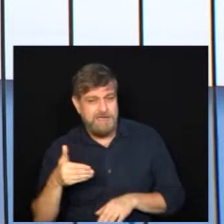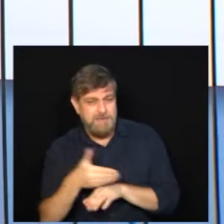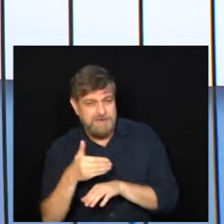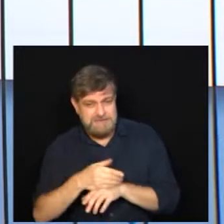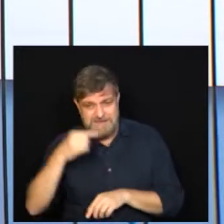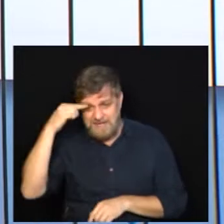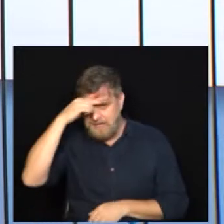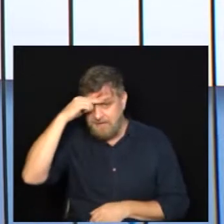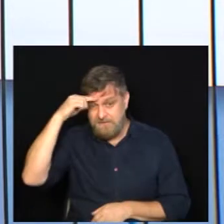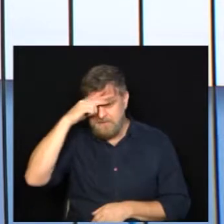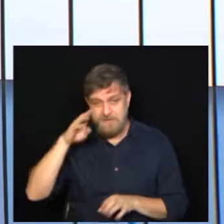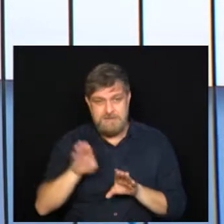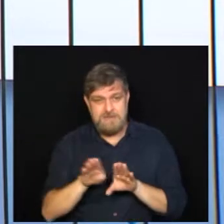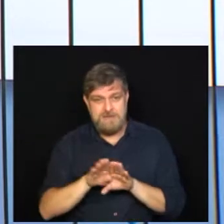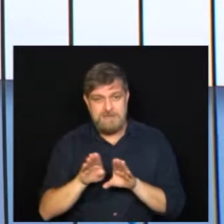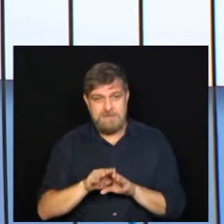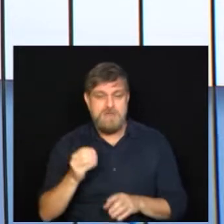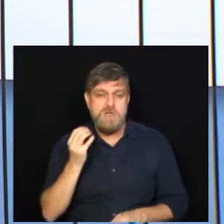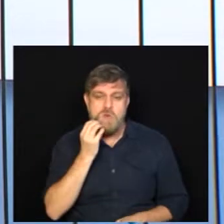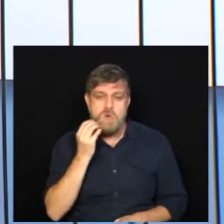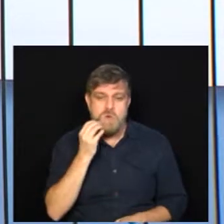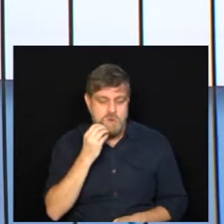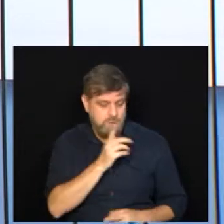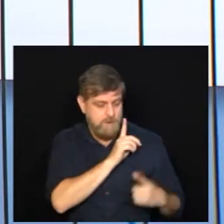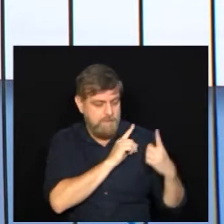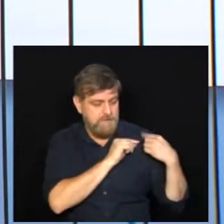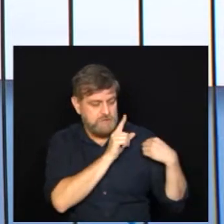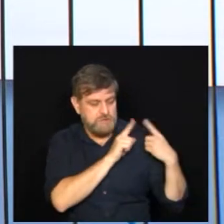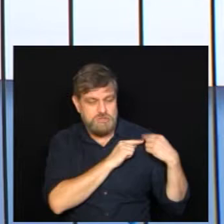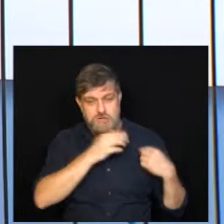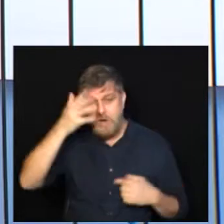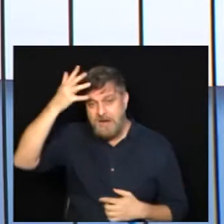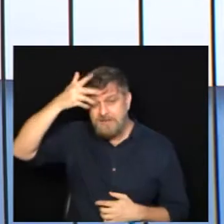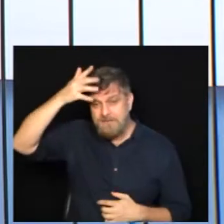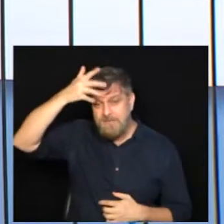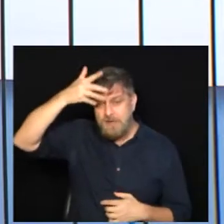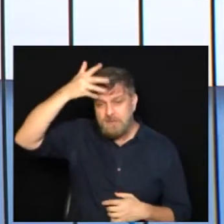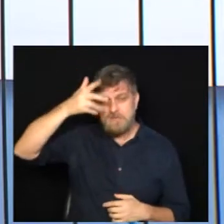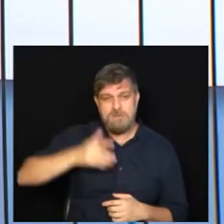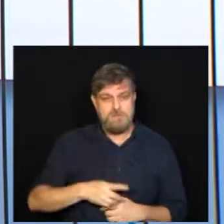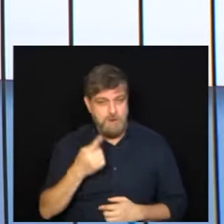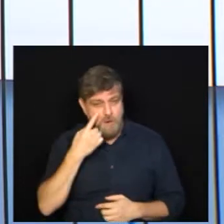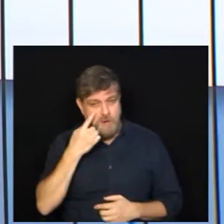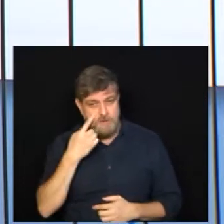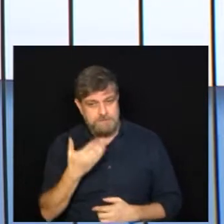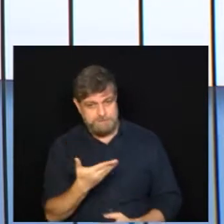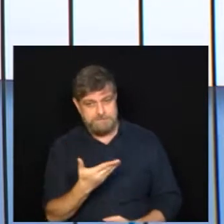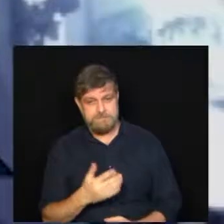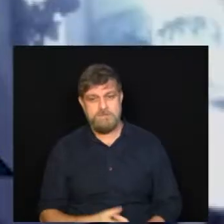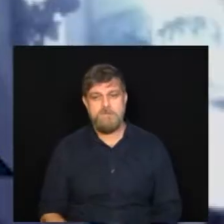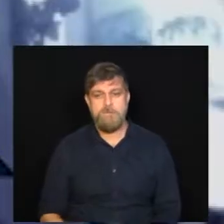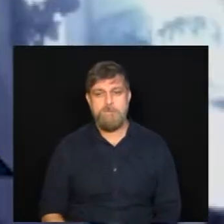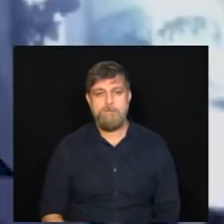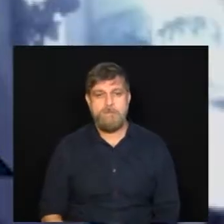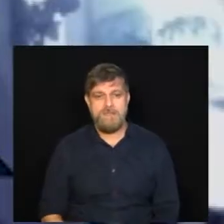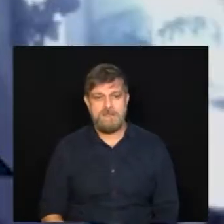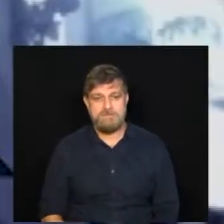Felipe Marquesi, Igor Diego, Major Jaime e Rodrigo da Farmadic. Acompanhe.